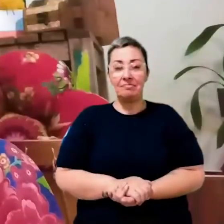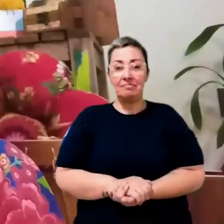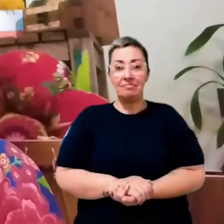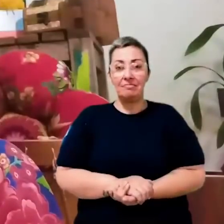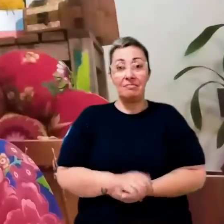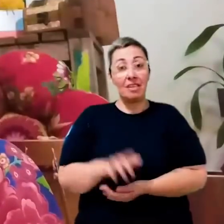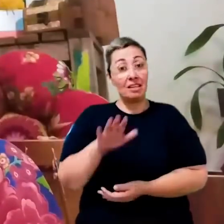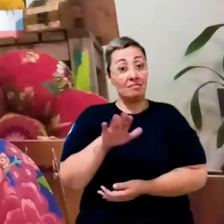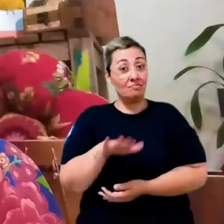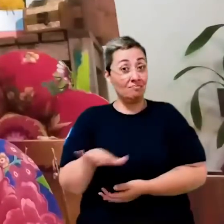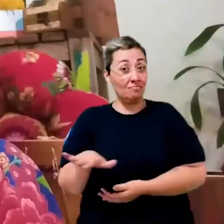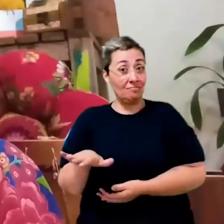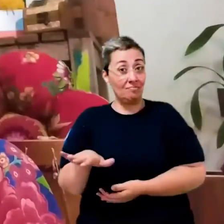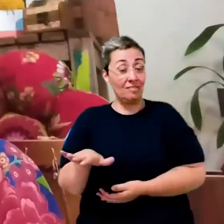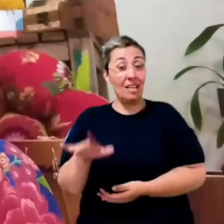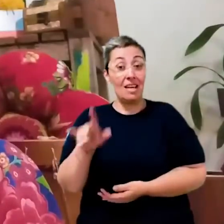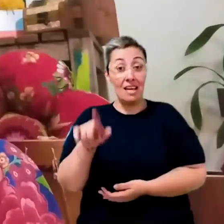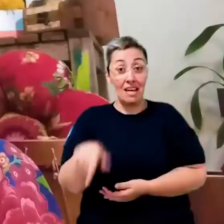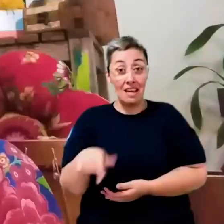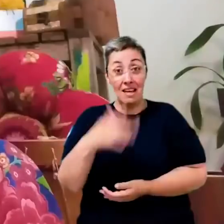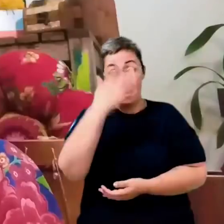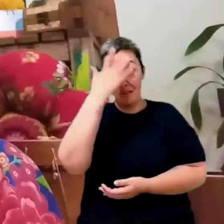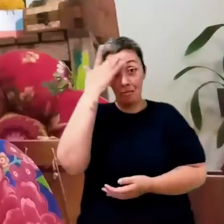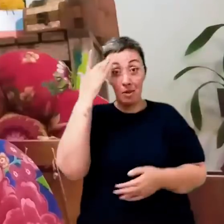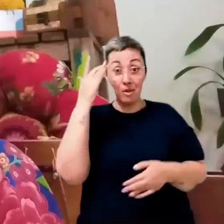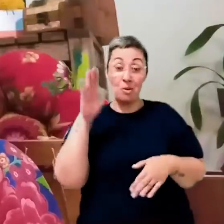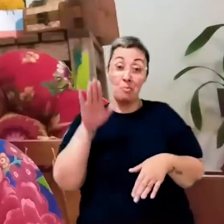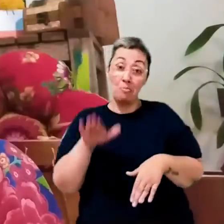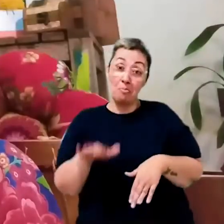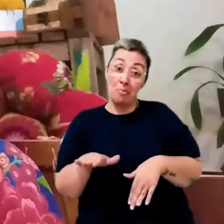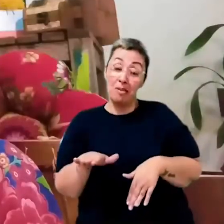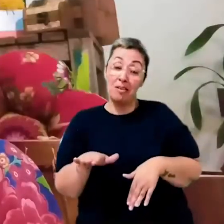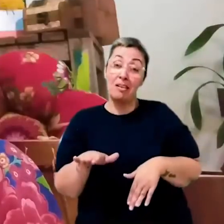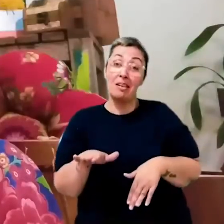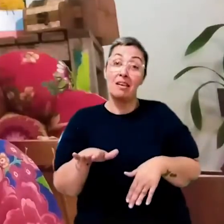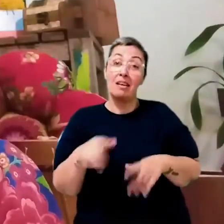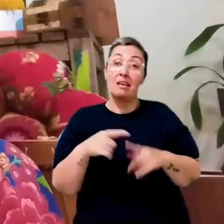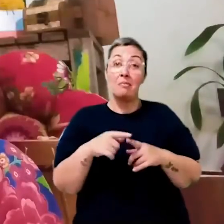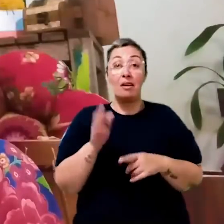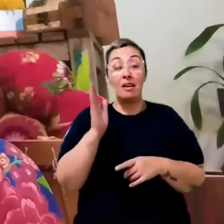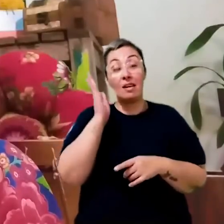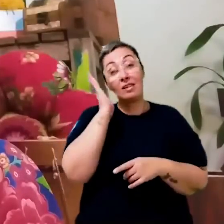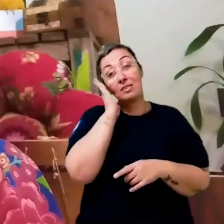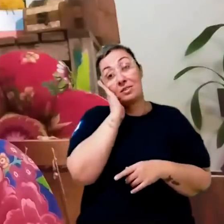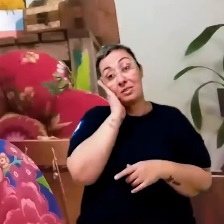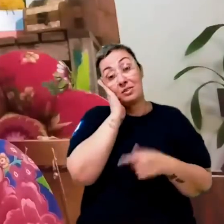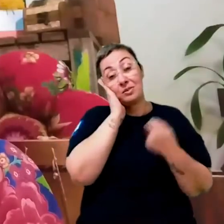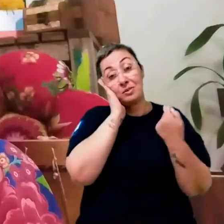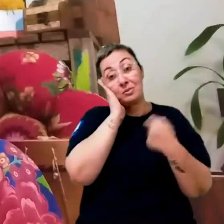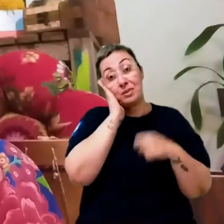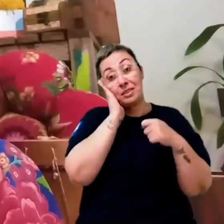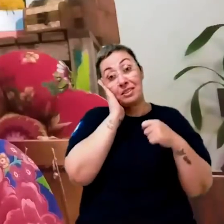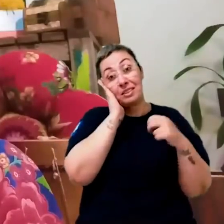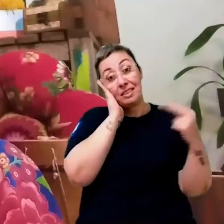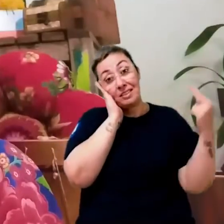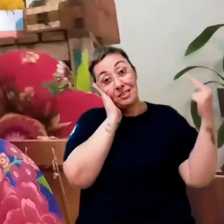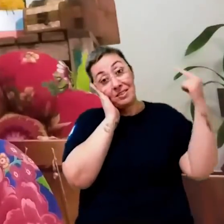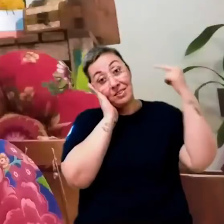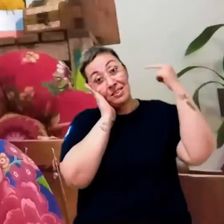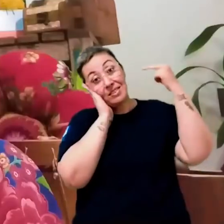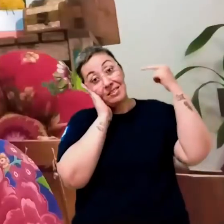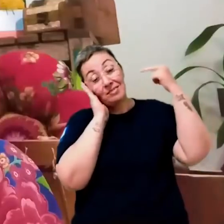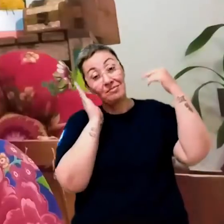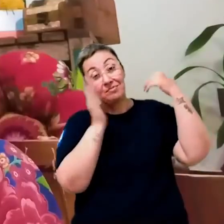Uma criança é uma pessoa pequena. Para adormecer, precisa de um olhar